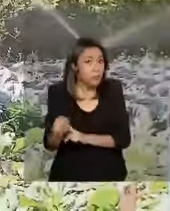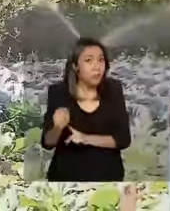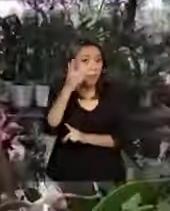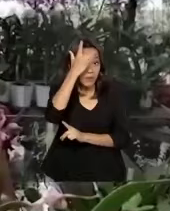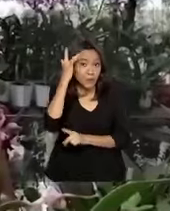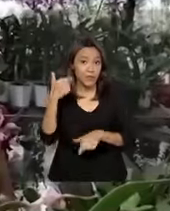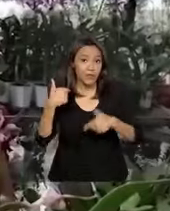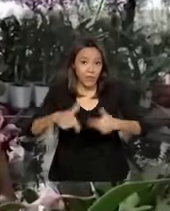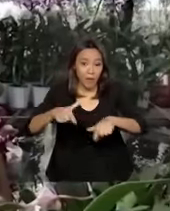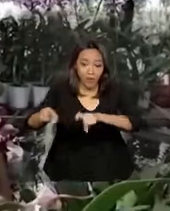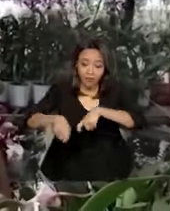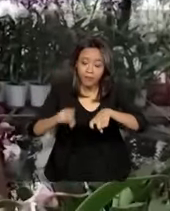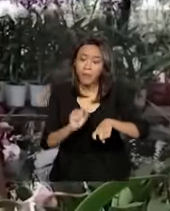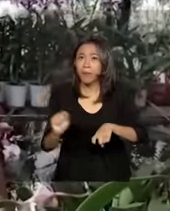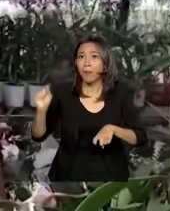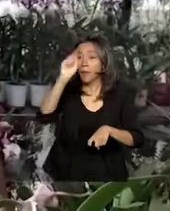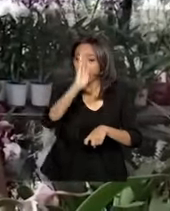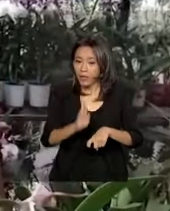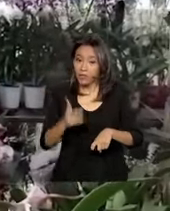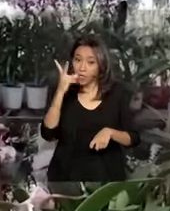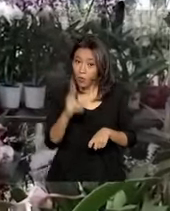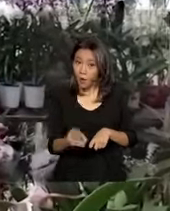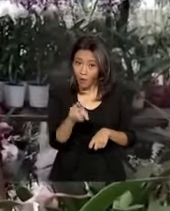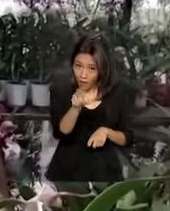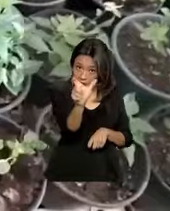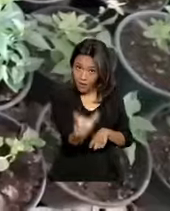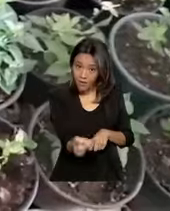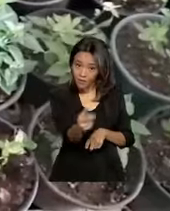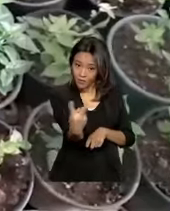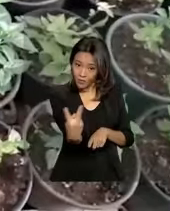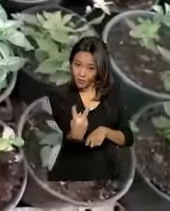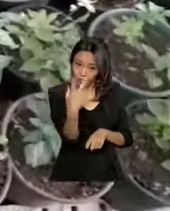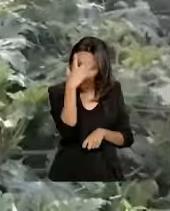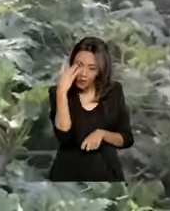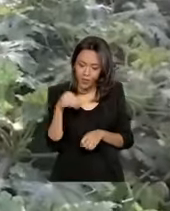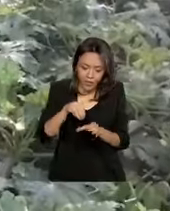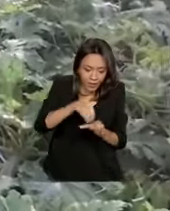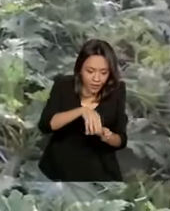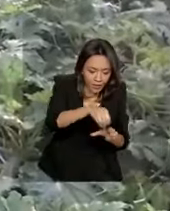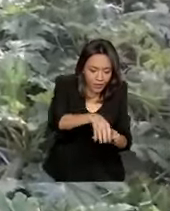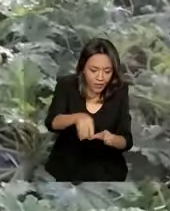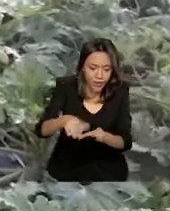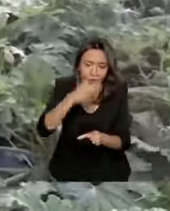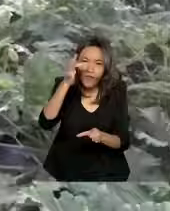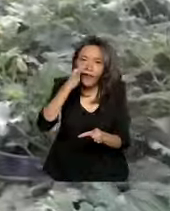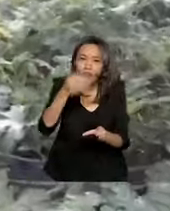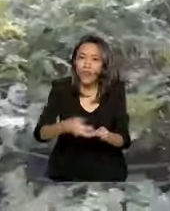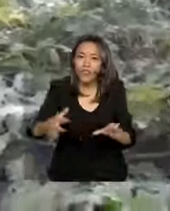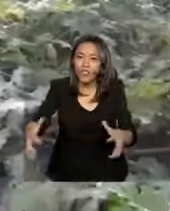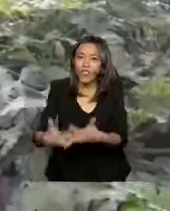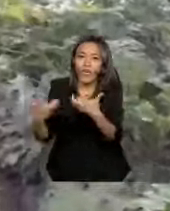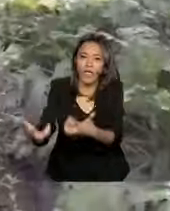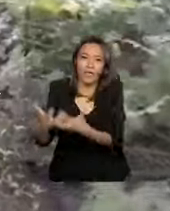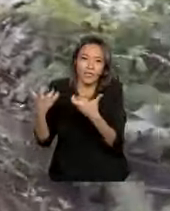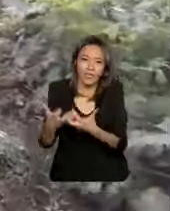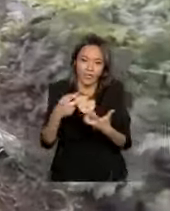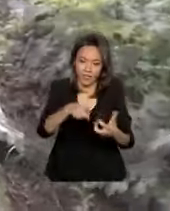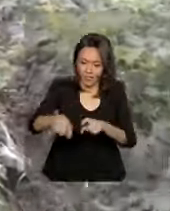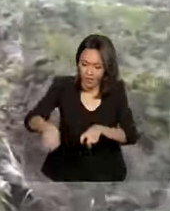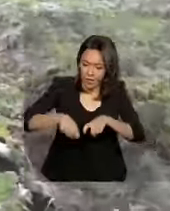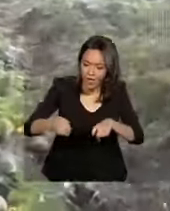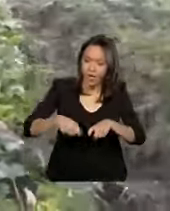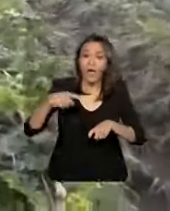o país, como o casal Ademar e Marlene, que cultiva flores e hortaliças numa propriedade rural